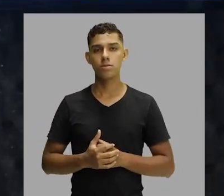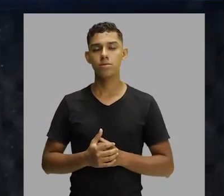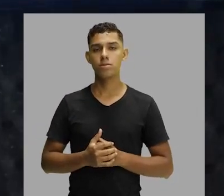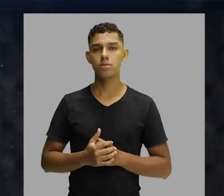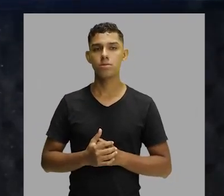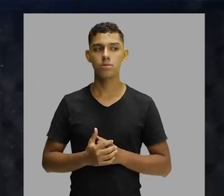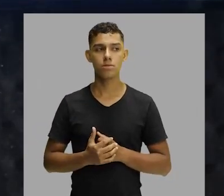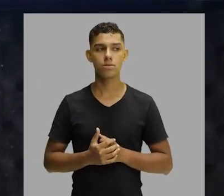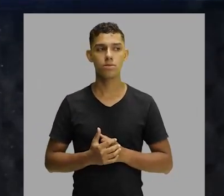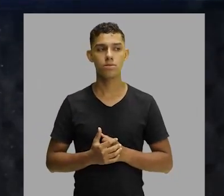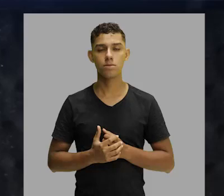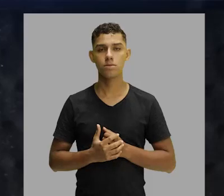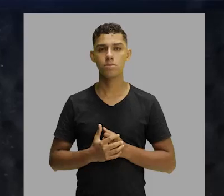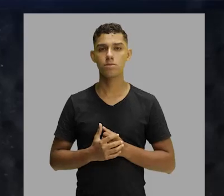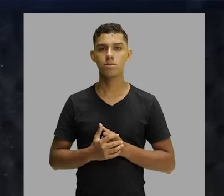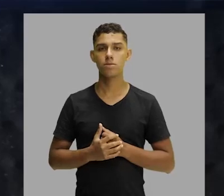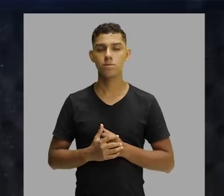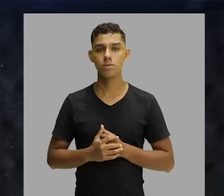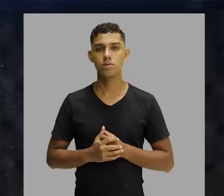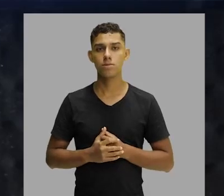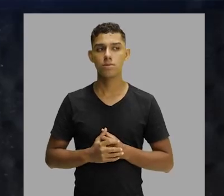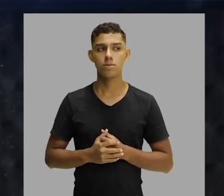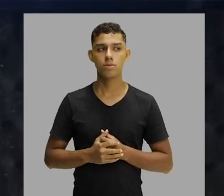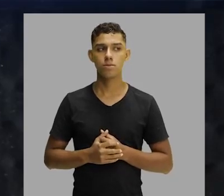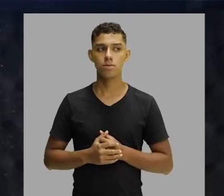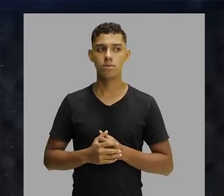sobra elétrons. Certo?